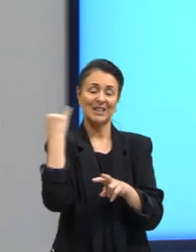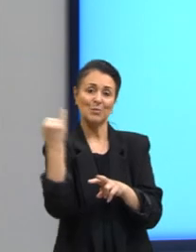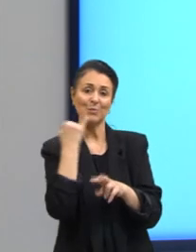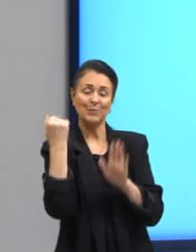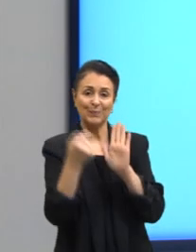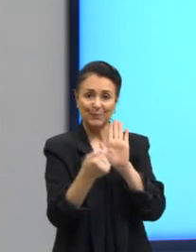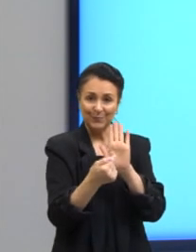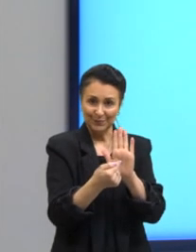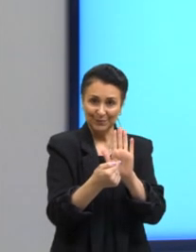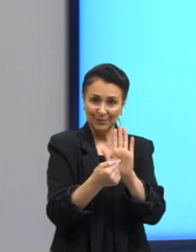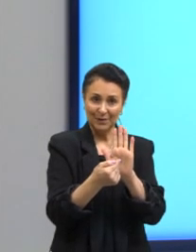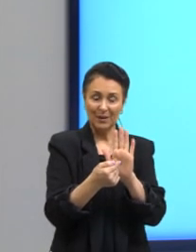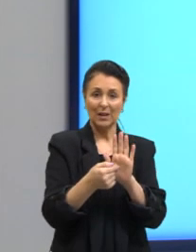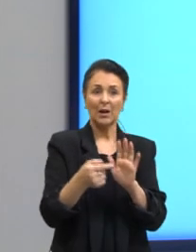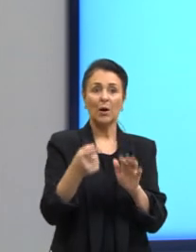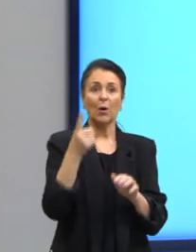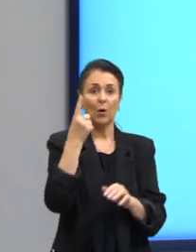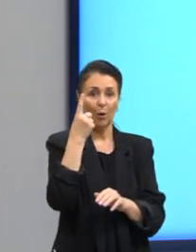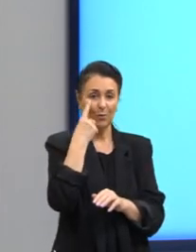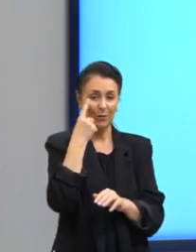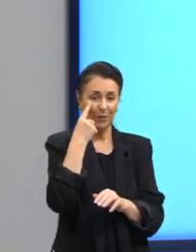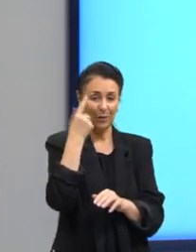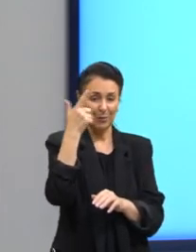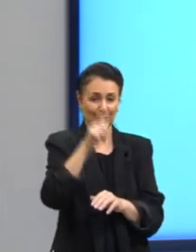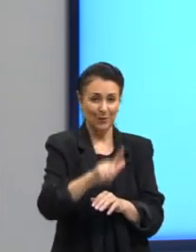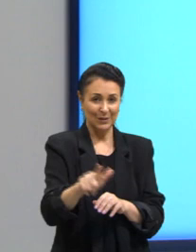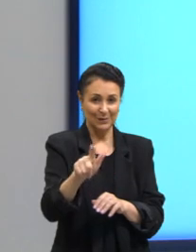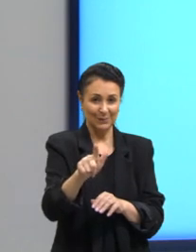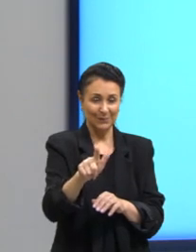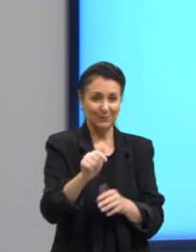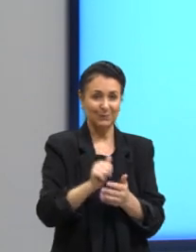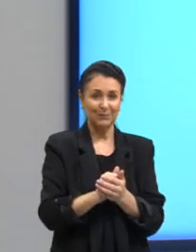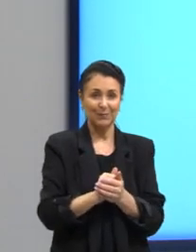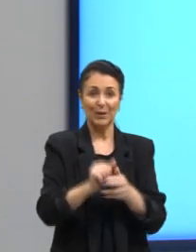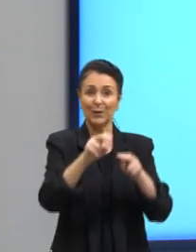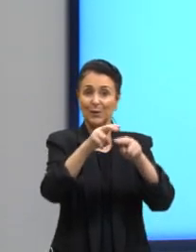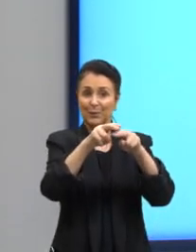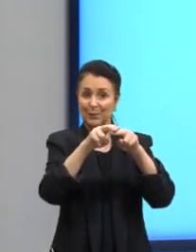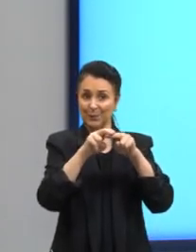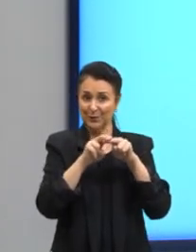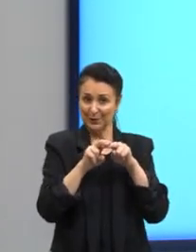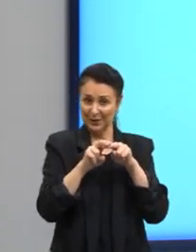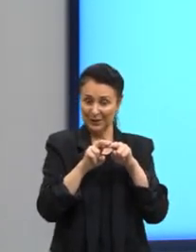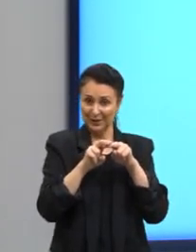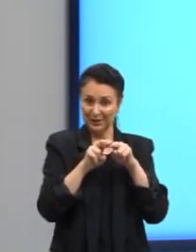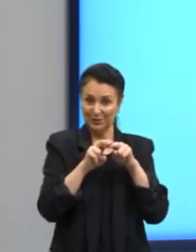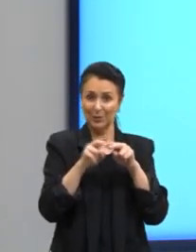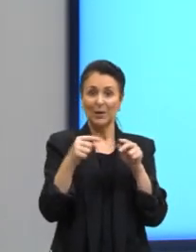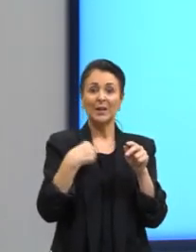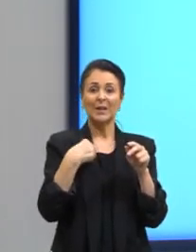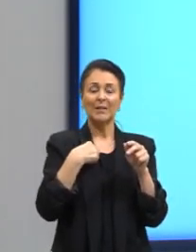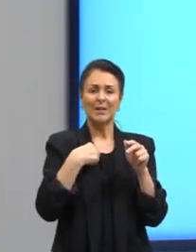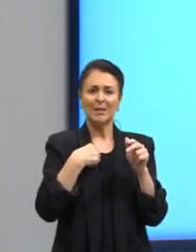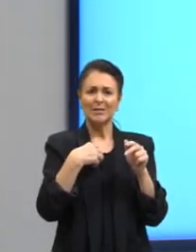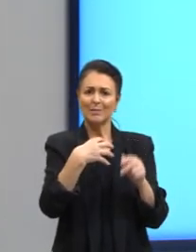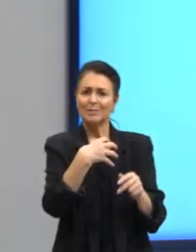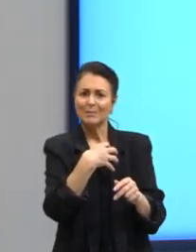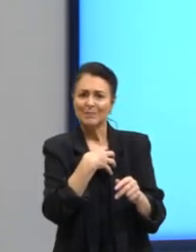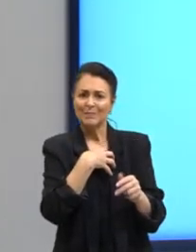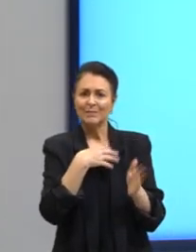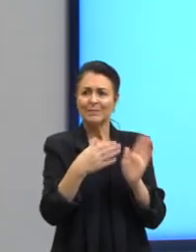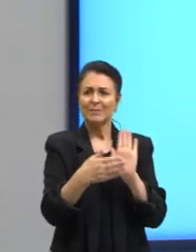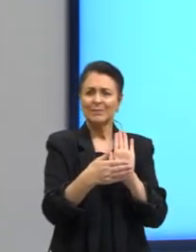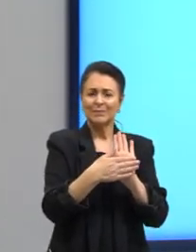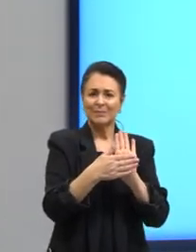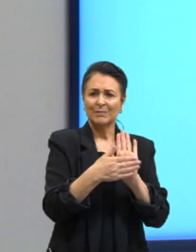eu vou voltar aqui no 12 13 lados anteriores e por isso então dessa formatação na proposta